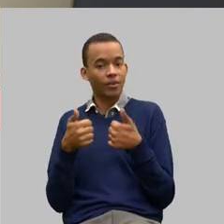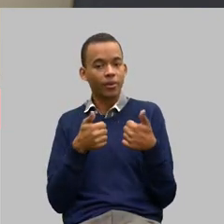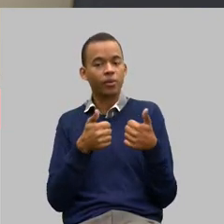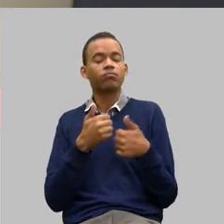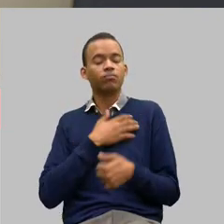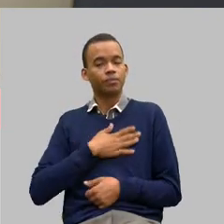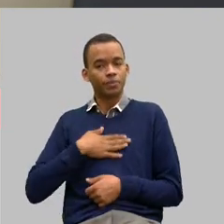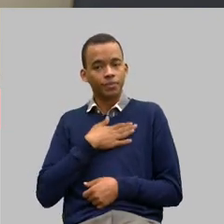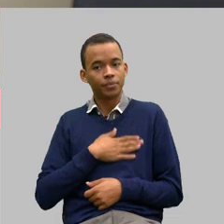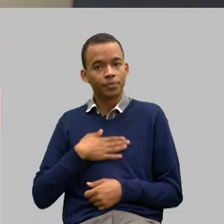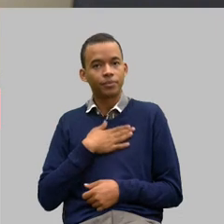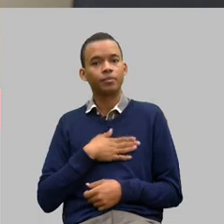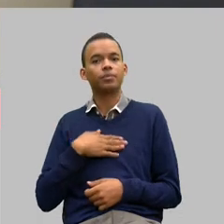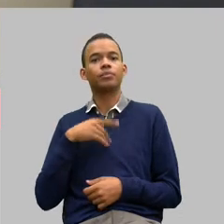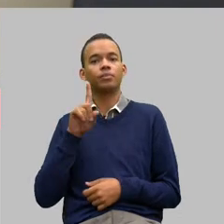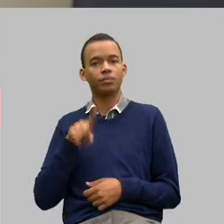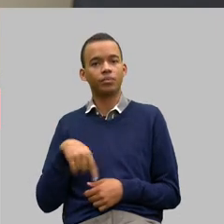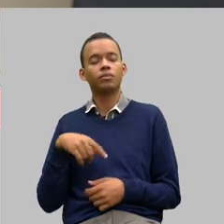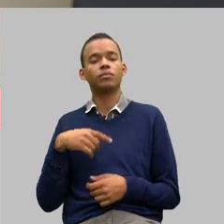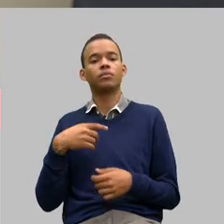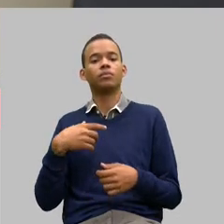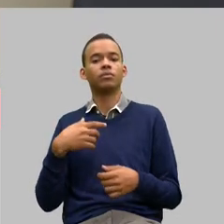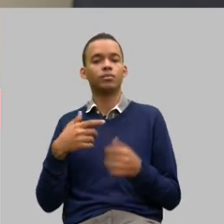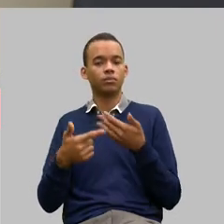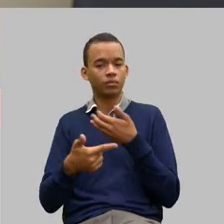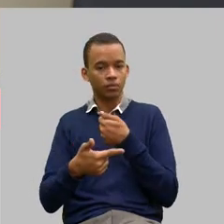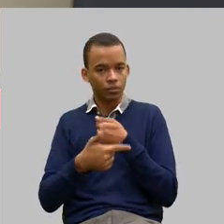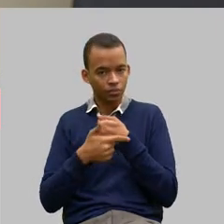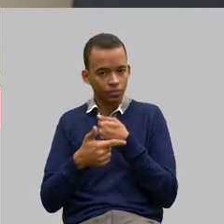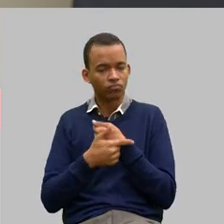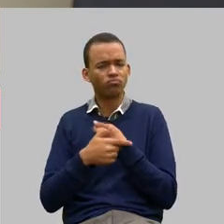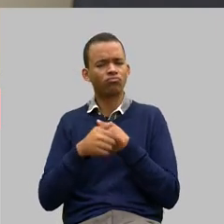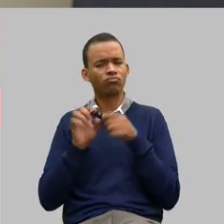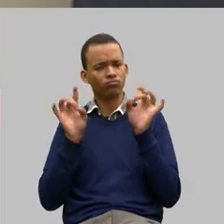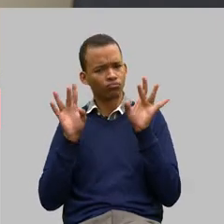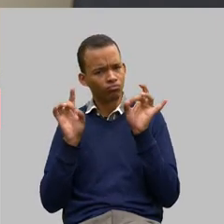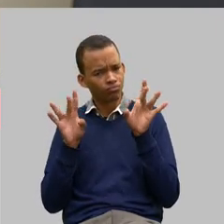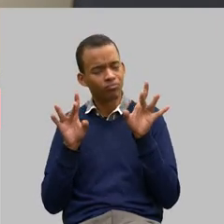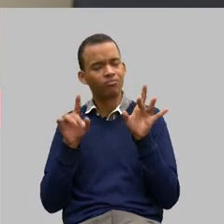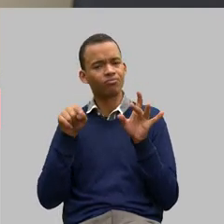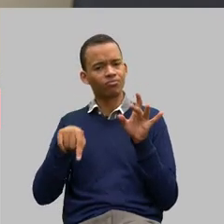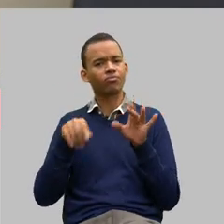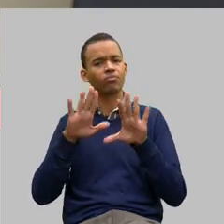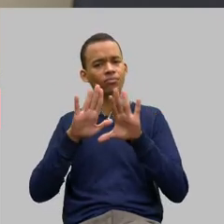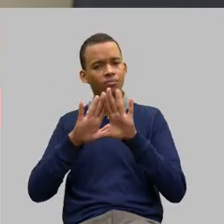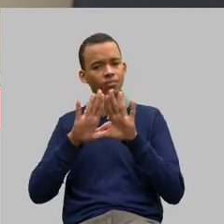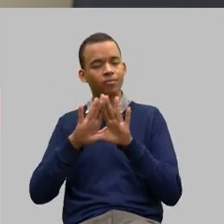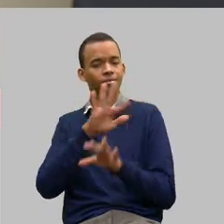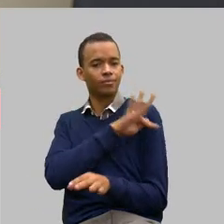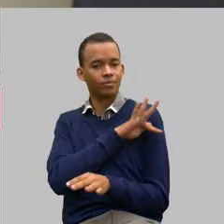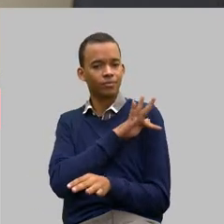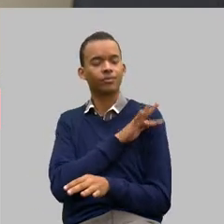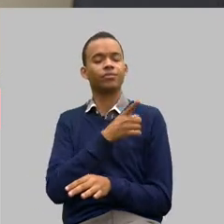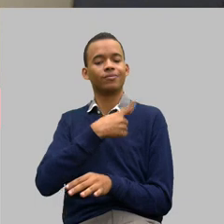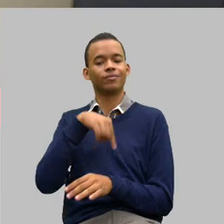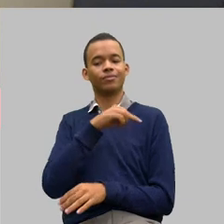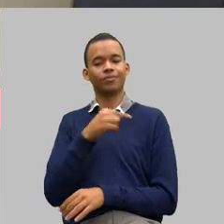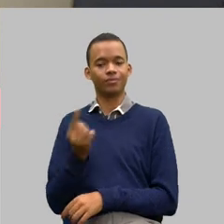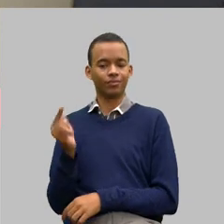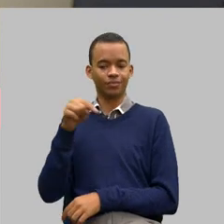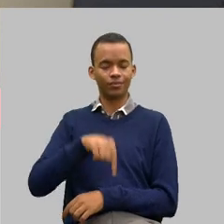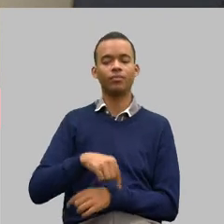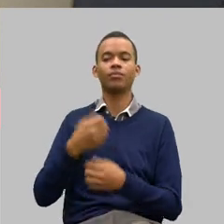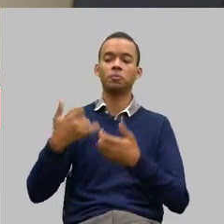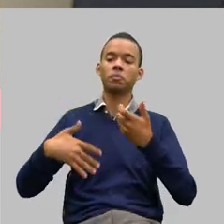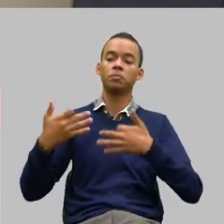cumprir né com essa esse papel tão importante aqui do Assembleia fiscaliza né de prestar contas da nossa gestão no momento que né